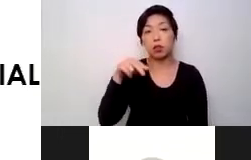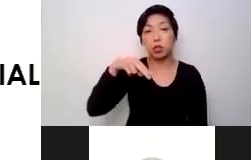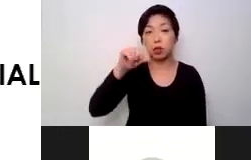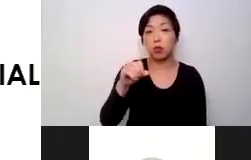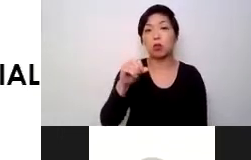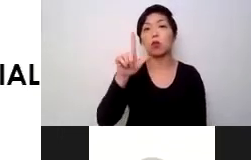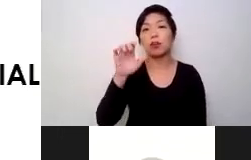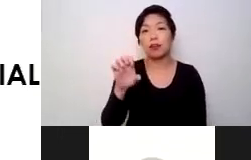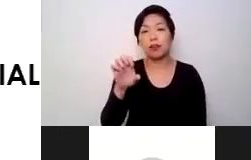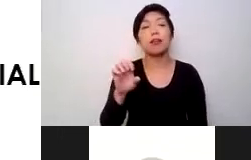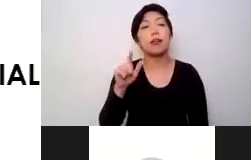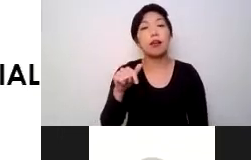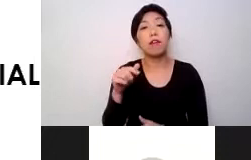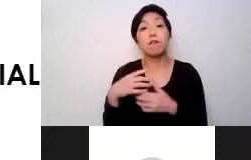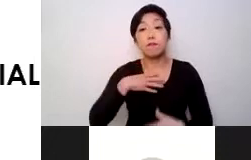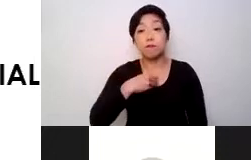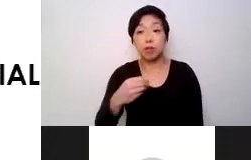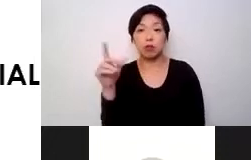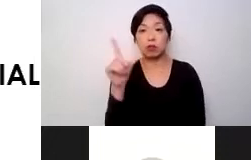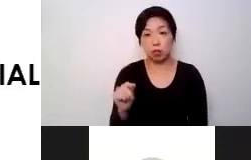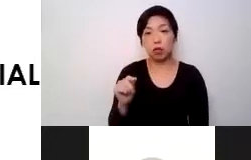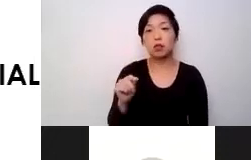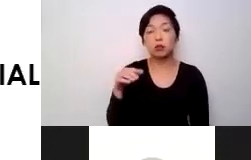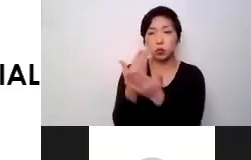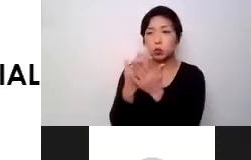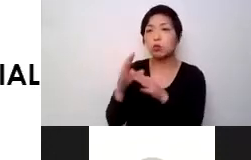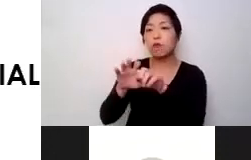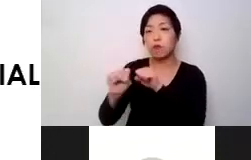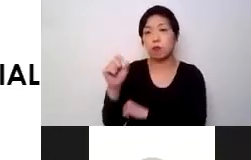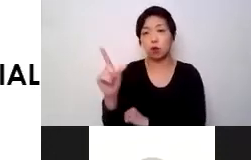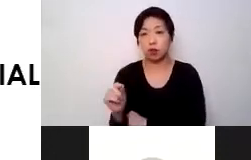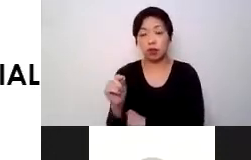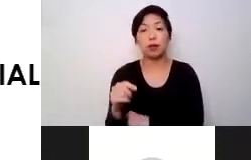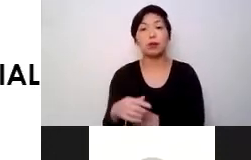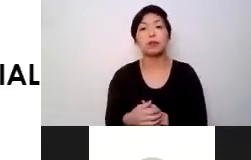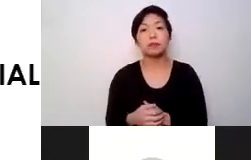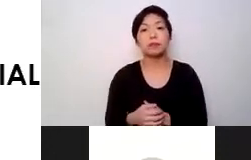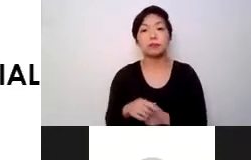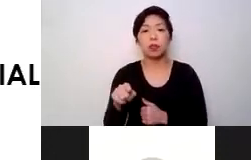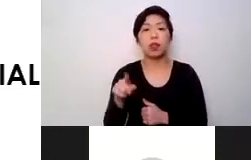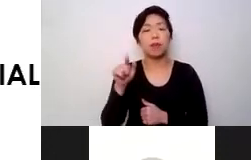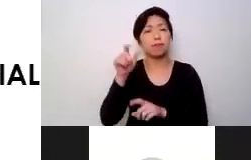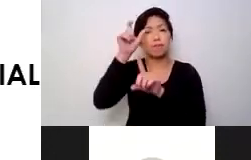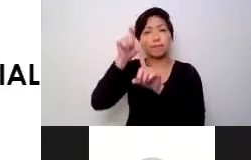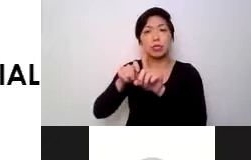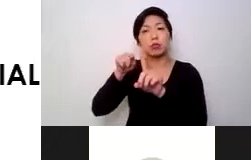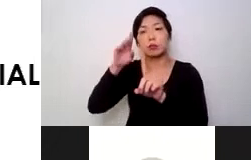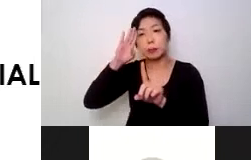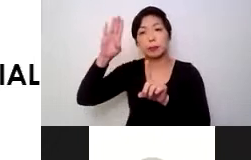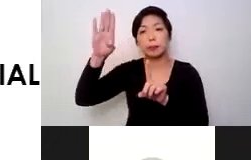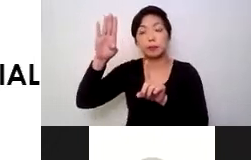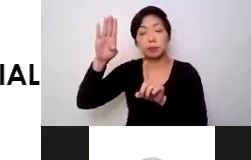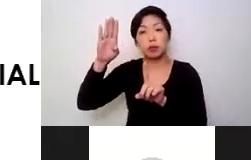de imigrantes italianos e sua formação se deu na Itália ele é considerado um personagem chave para a construção do